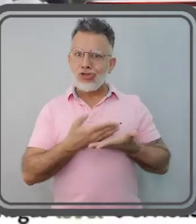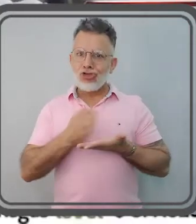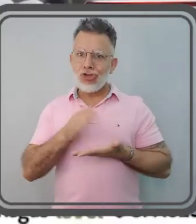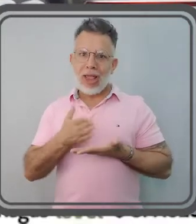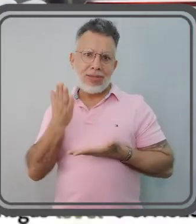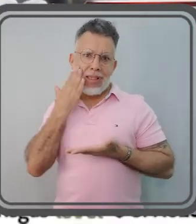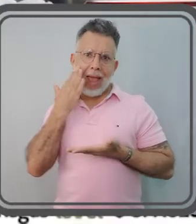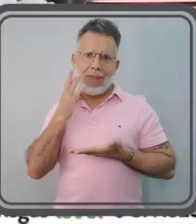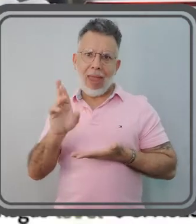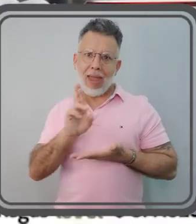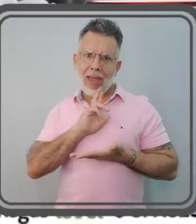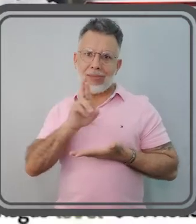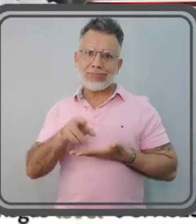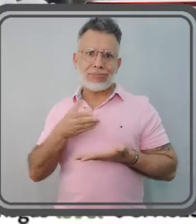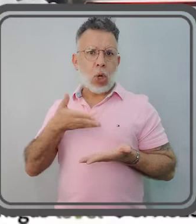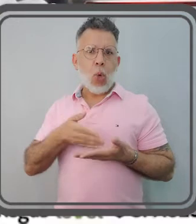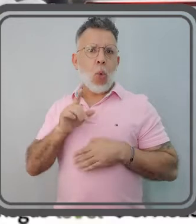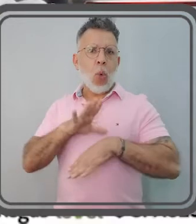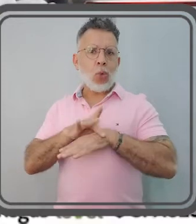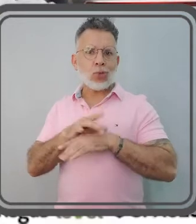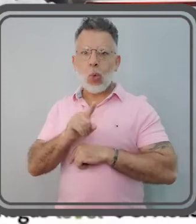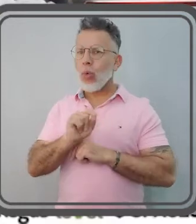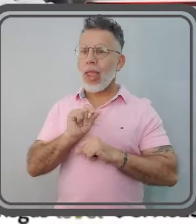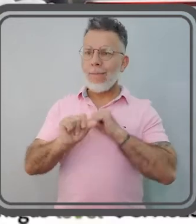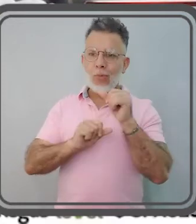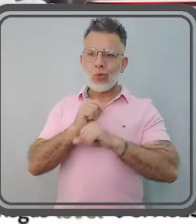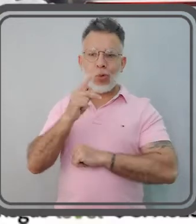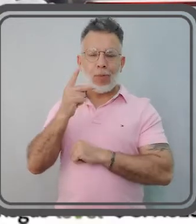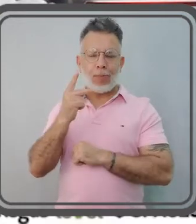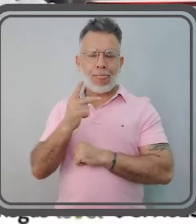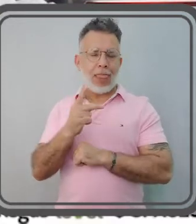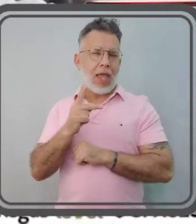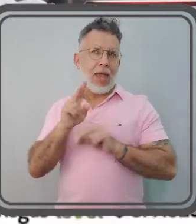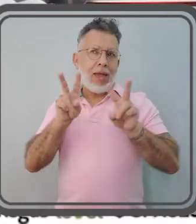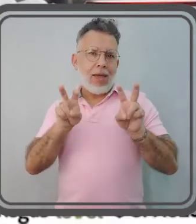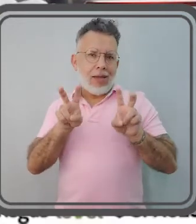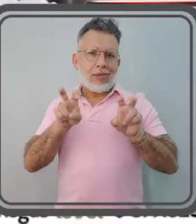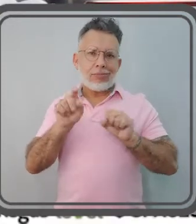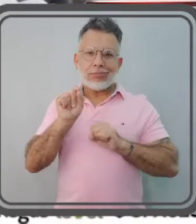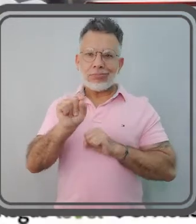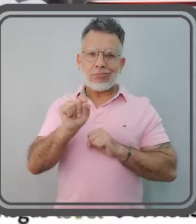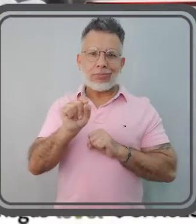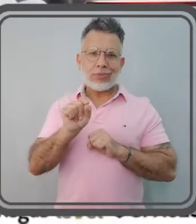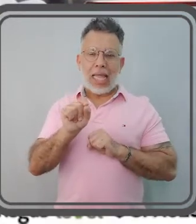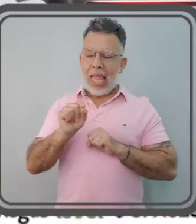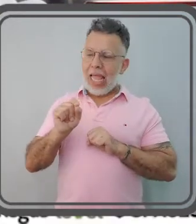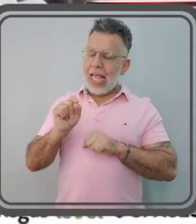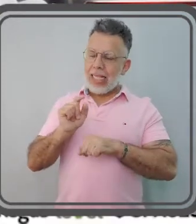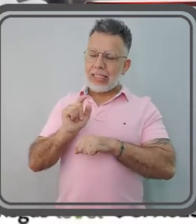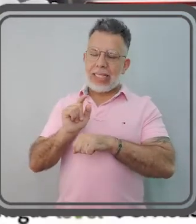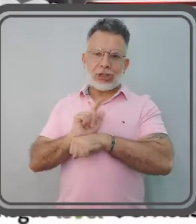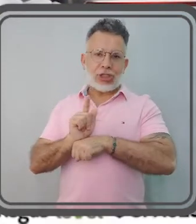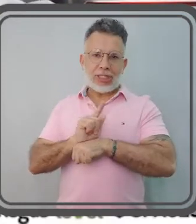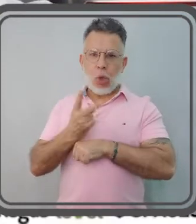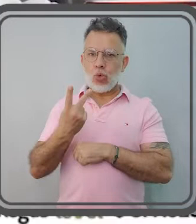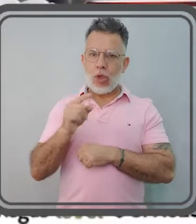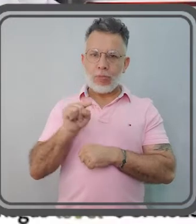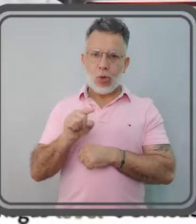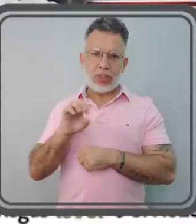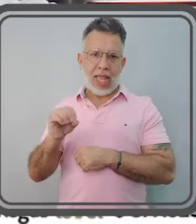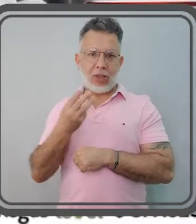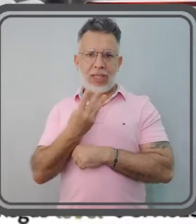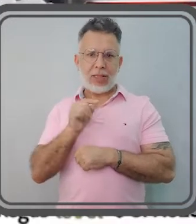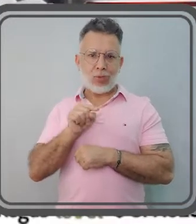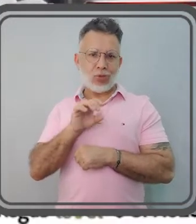em relação a essa gestão 2.0, 3.0? Tem várias nomenclaturas para isso. Você traz